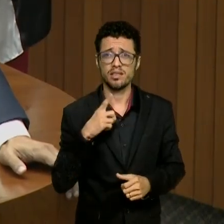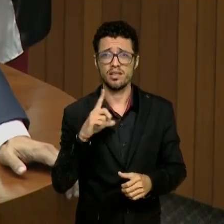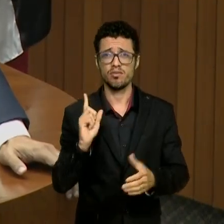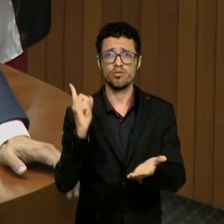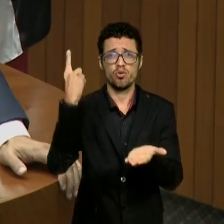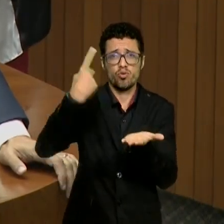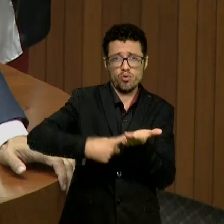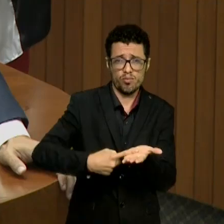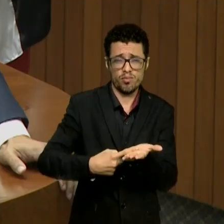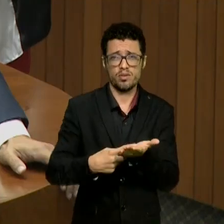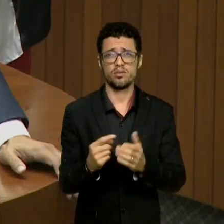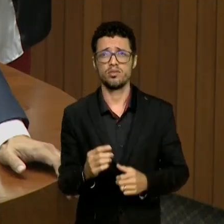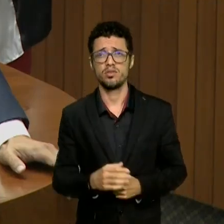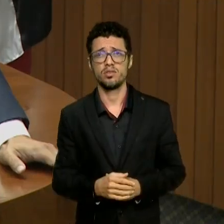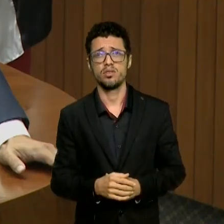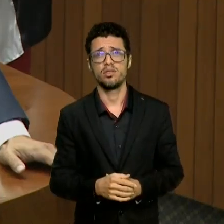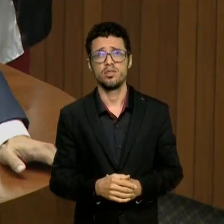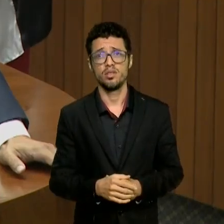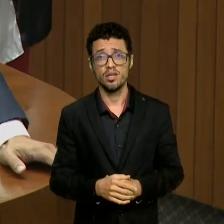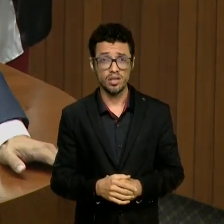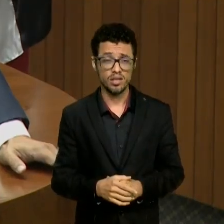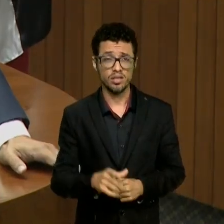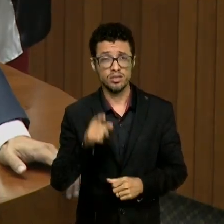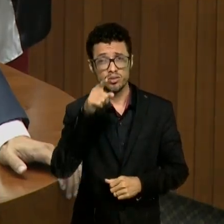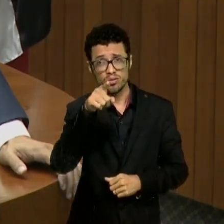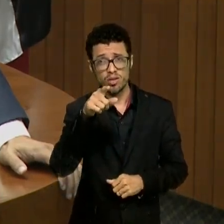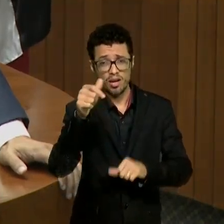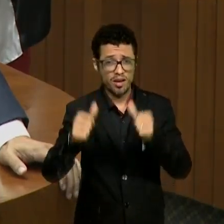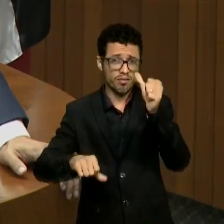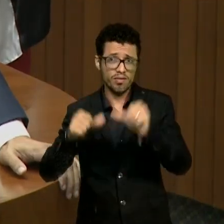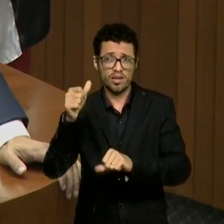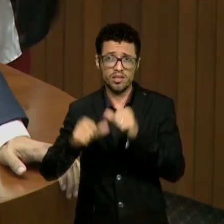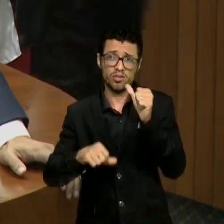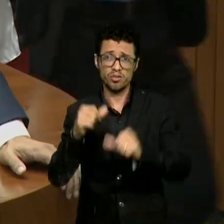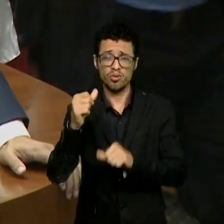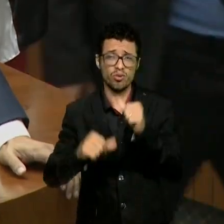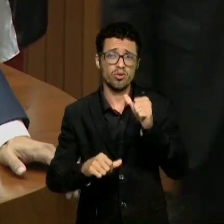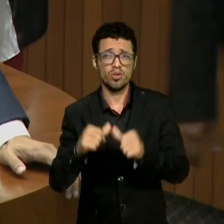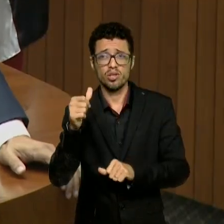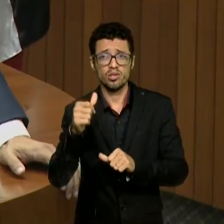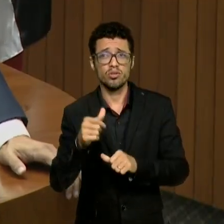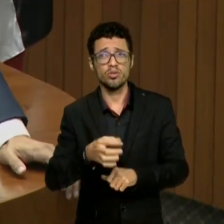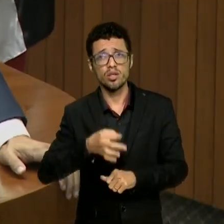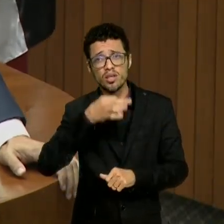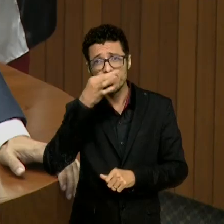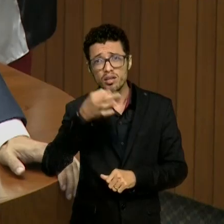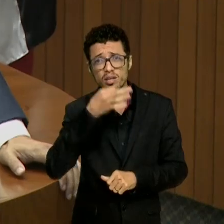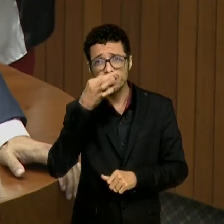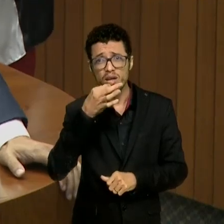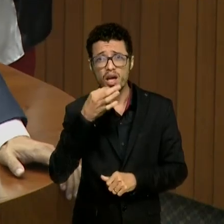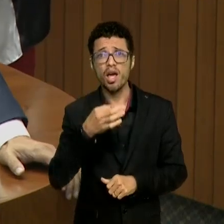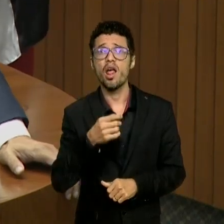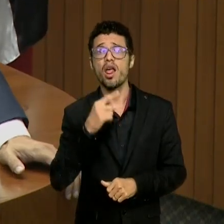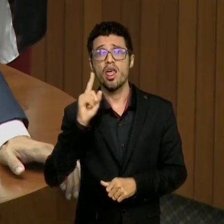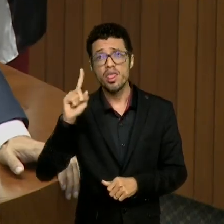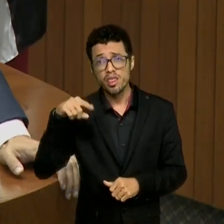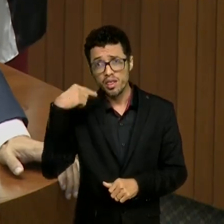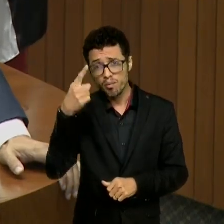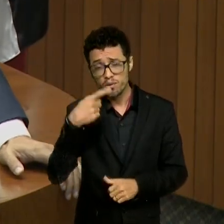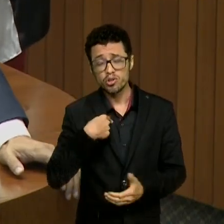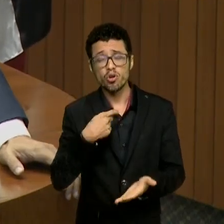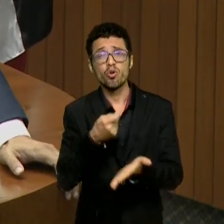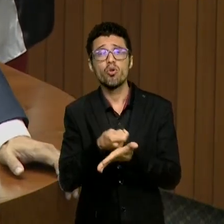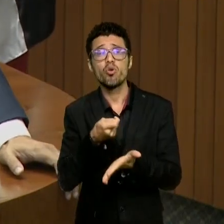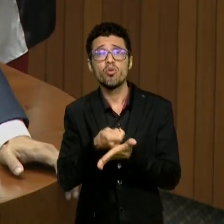época, o senhor avaliou e me colocou a sugestão, e depois eu realmente lhe cobrei. Eu digo,